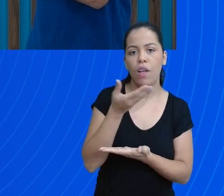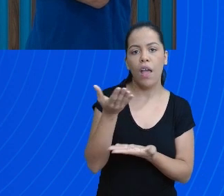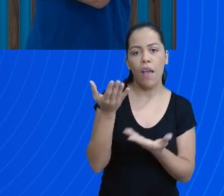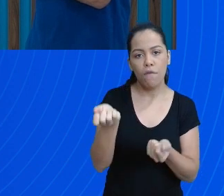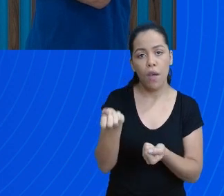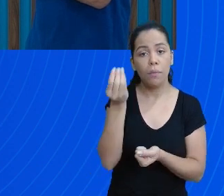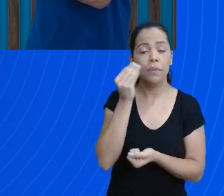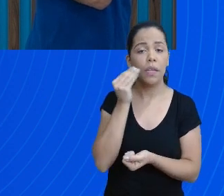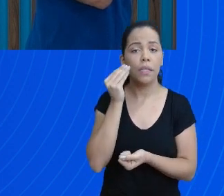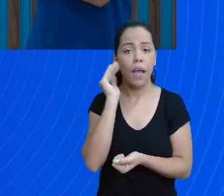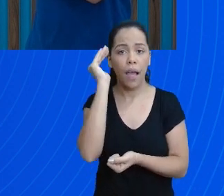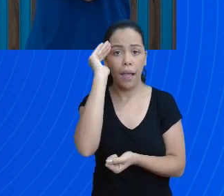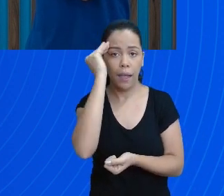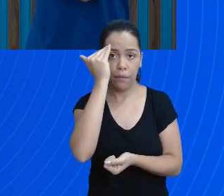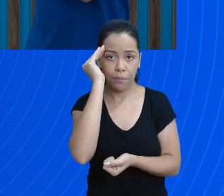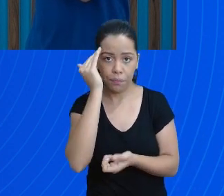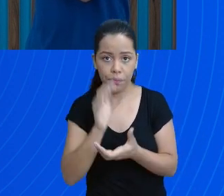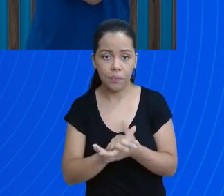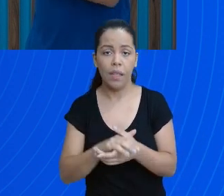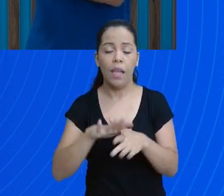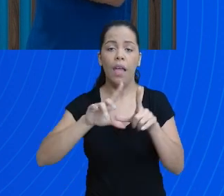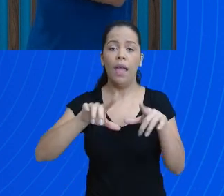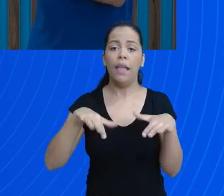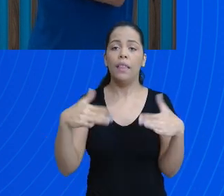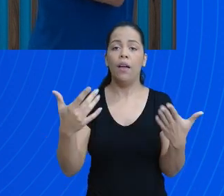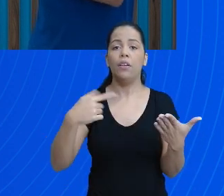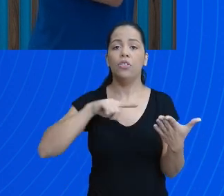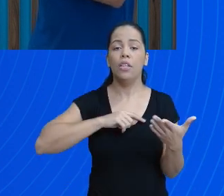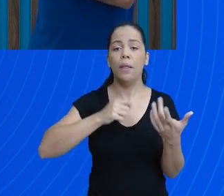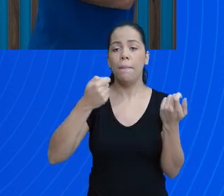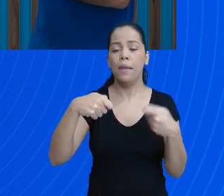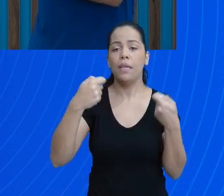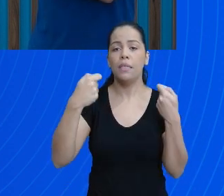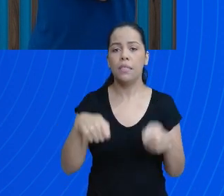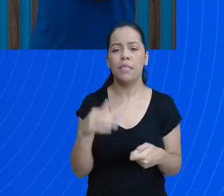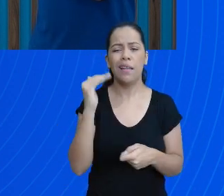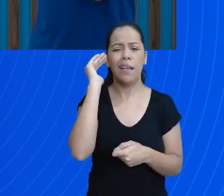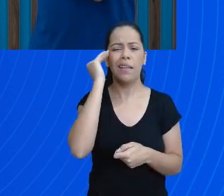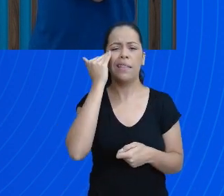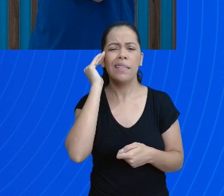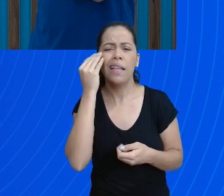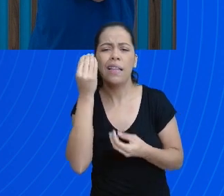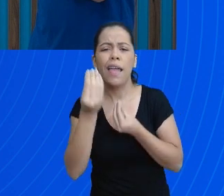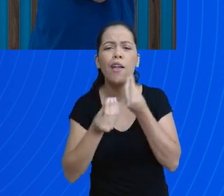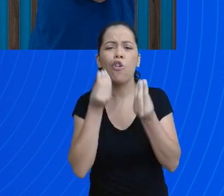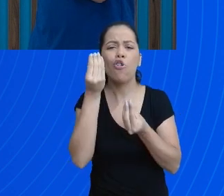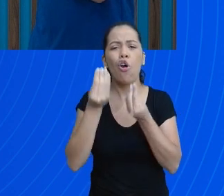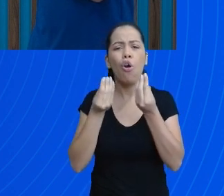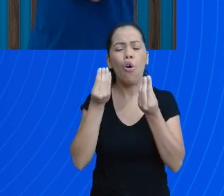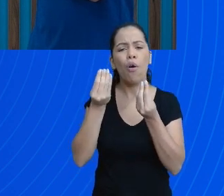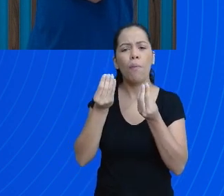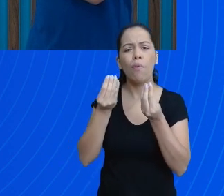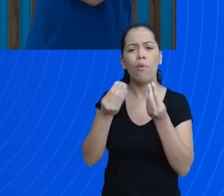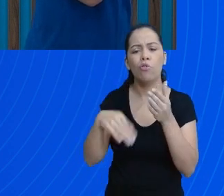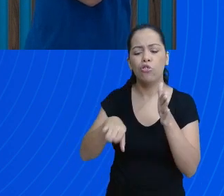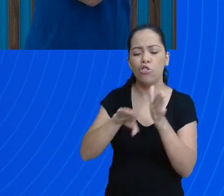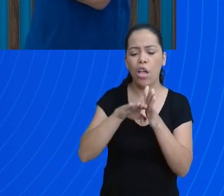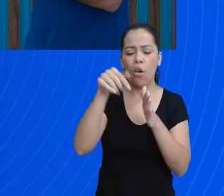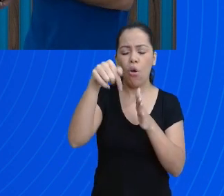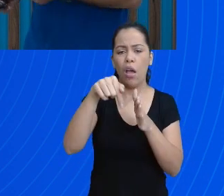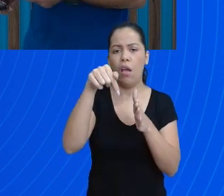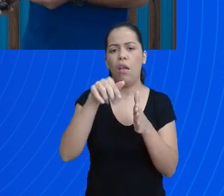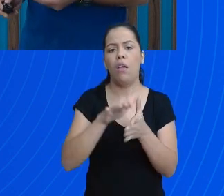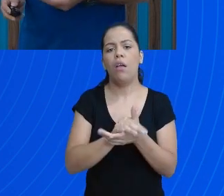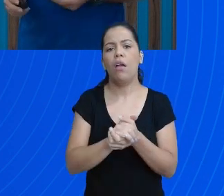do formal, chegando no formal, só que a gente precisa compreender como é que se chegou nesse formal aí. Então a gente vai